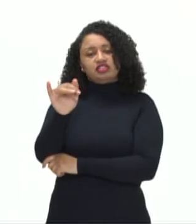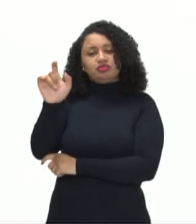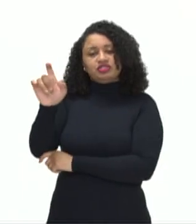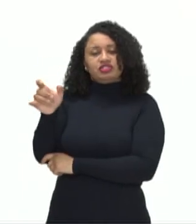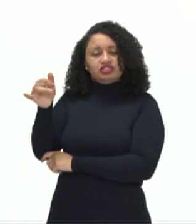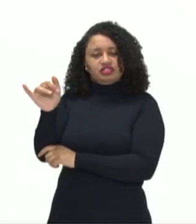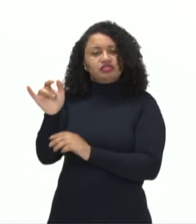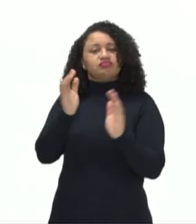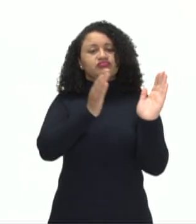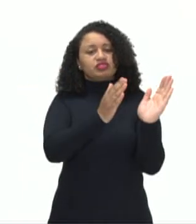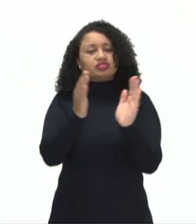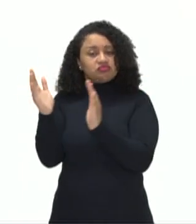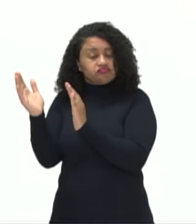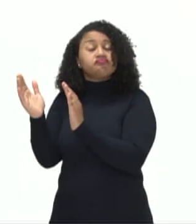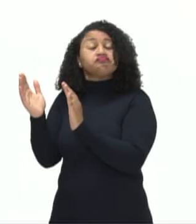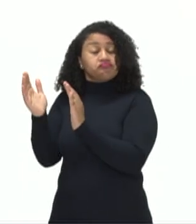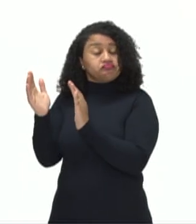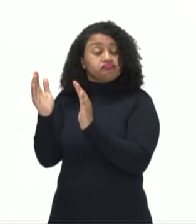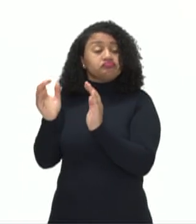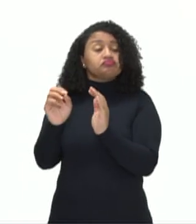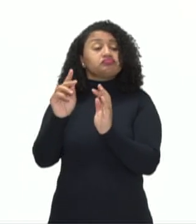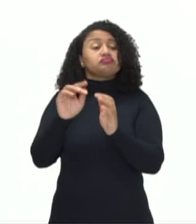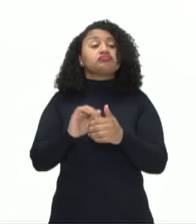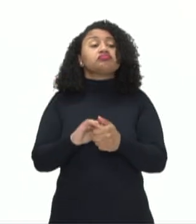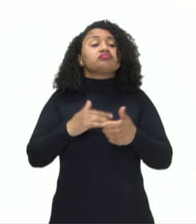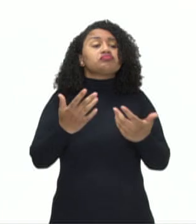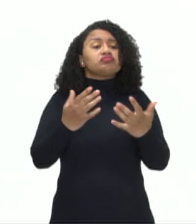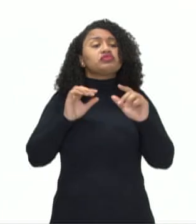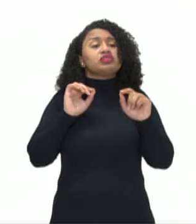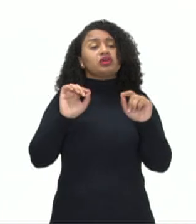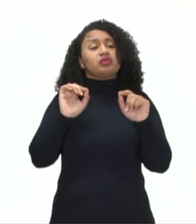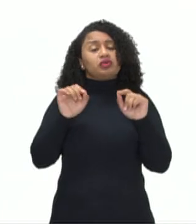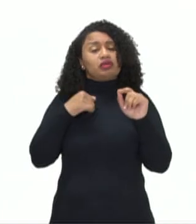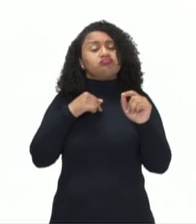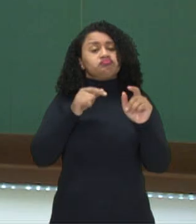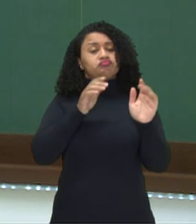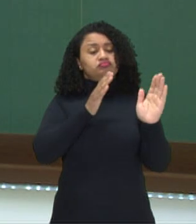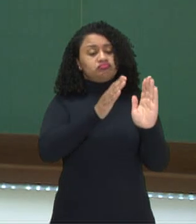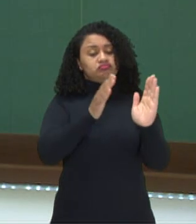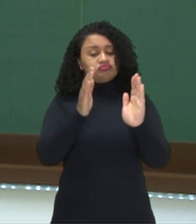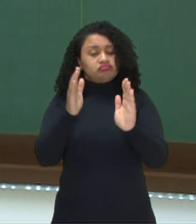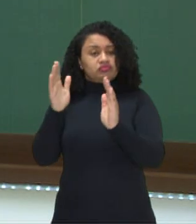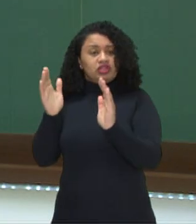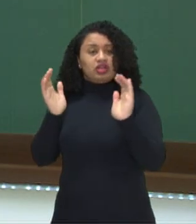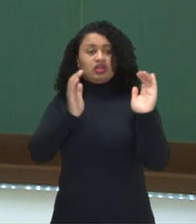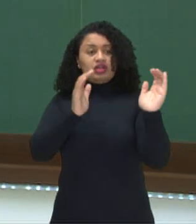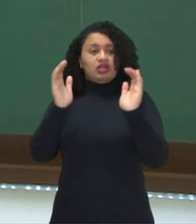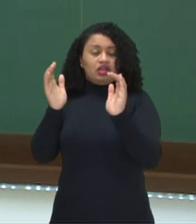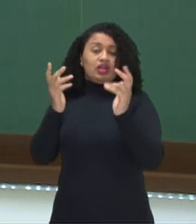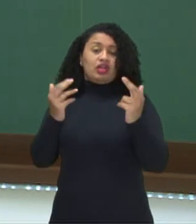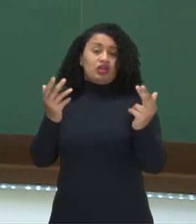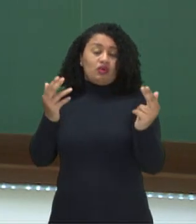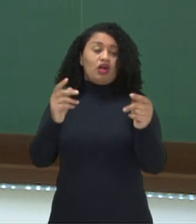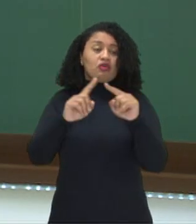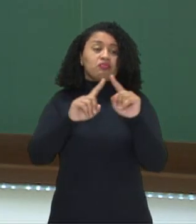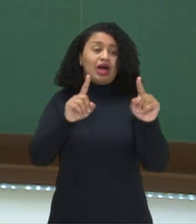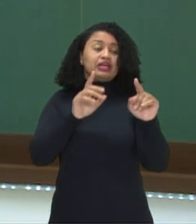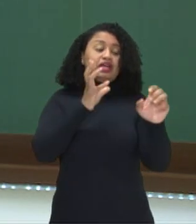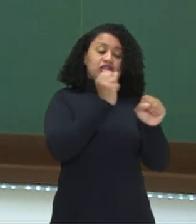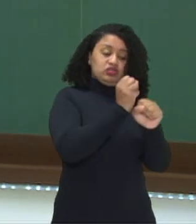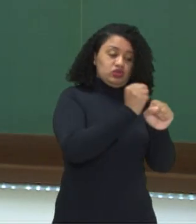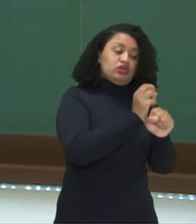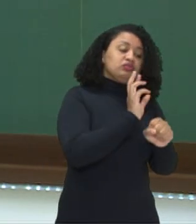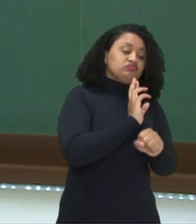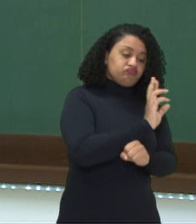menos 8xy, vai dar uma diferencinha. Então, por mais que sejam os dois polinômios iguais, a soma tem um resultado